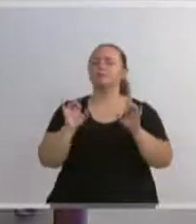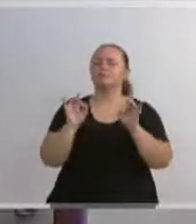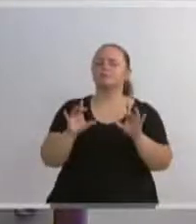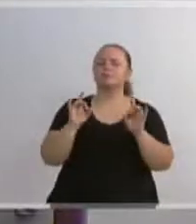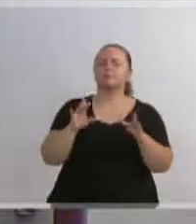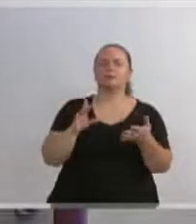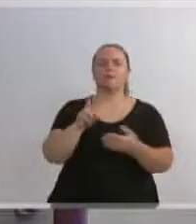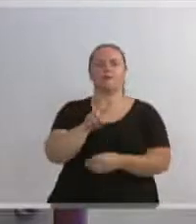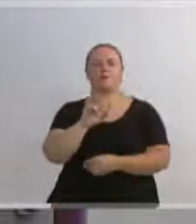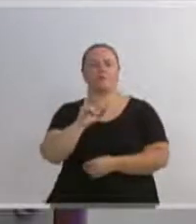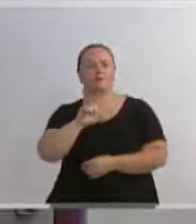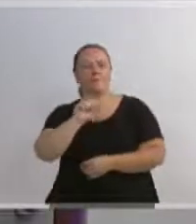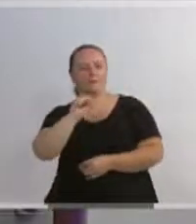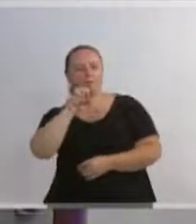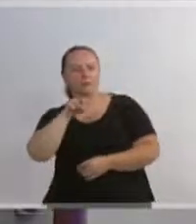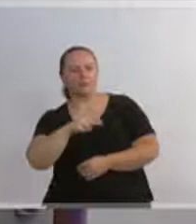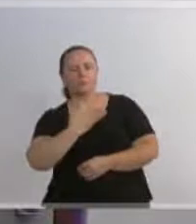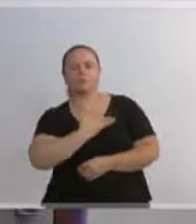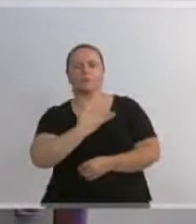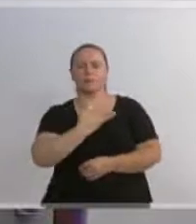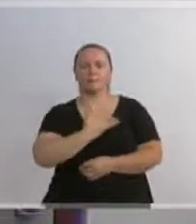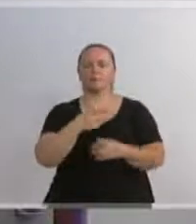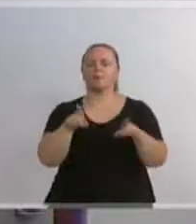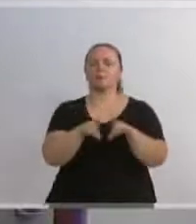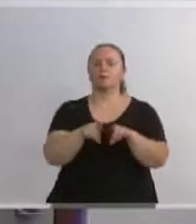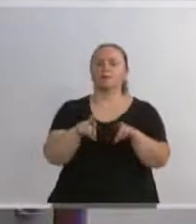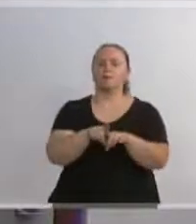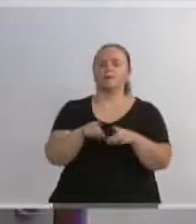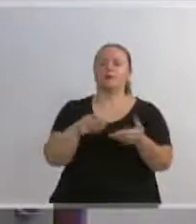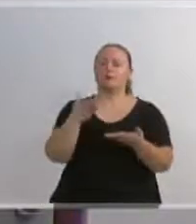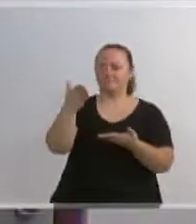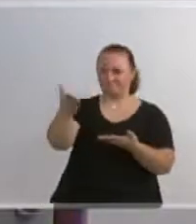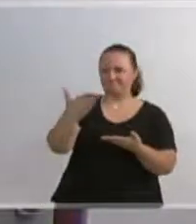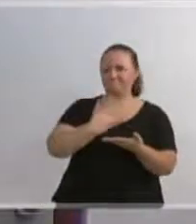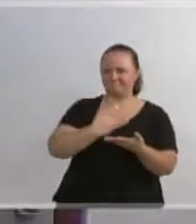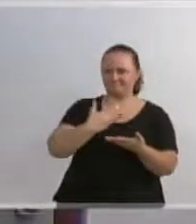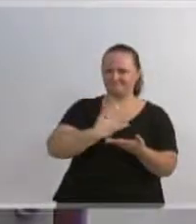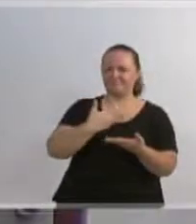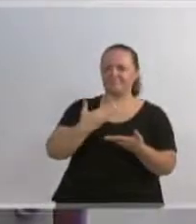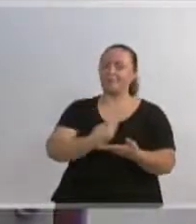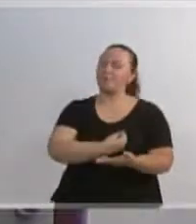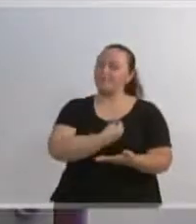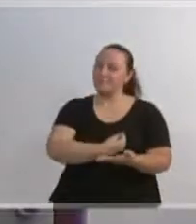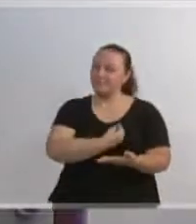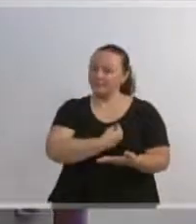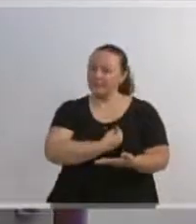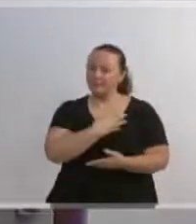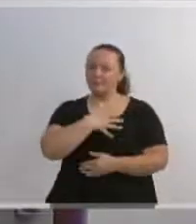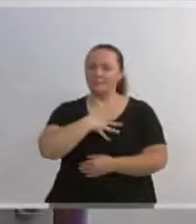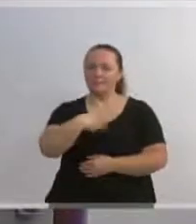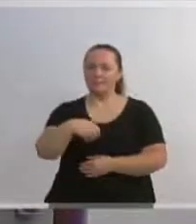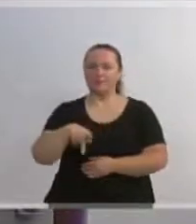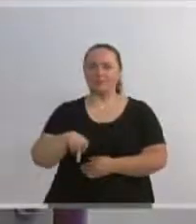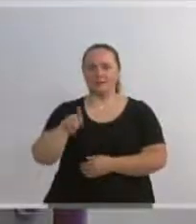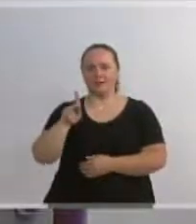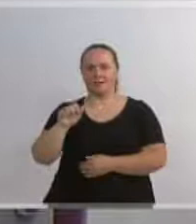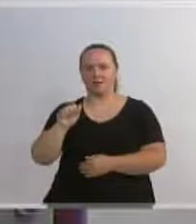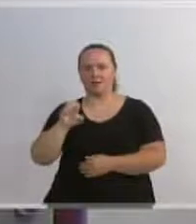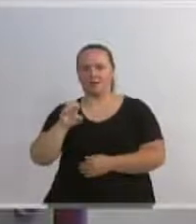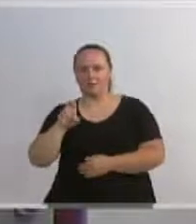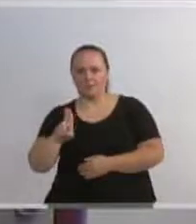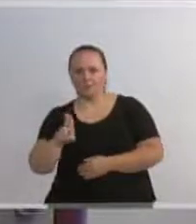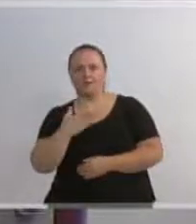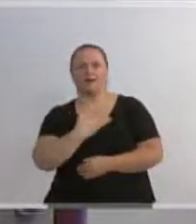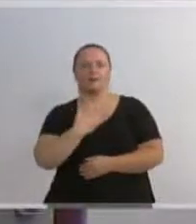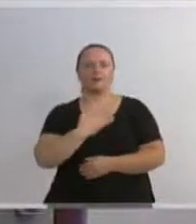Wilson Reiner, que se faz presente, o Fabene, que se faz presente nessa tarde aqui, o meu filho Cauê, o meu amigo